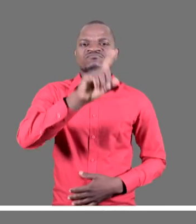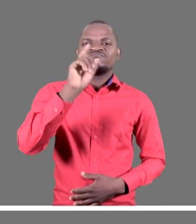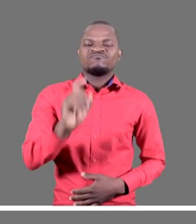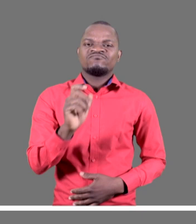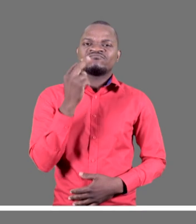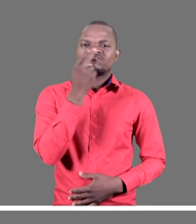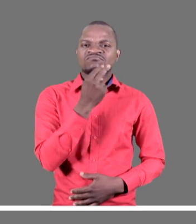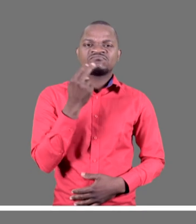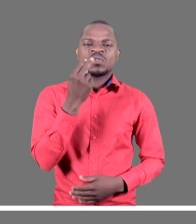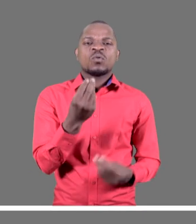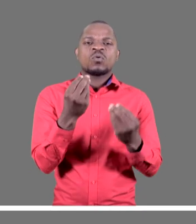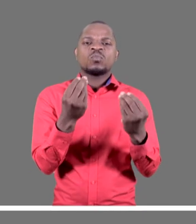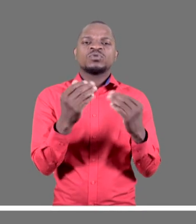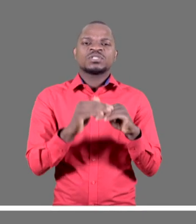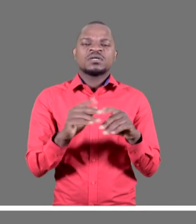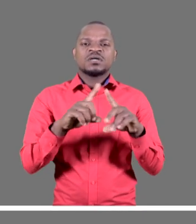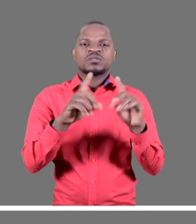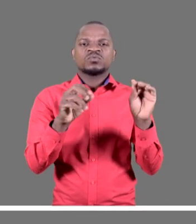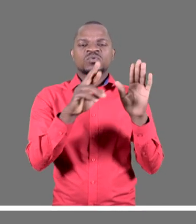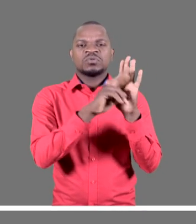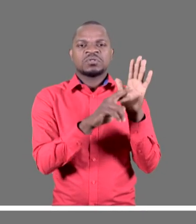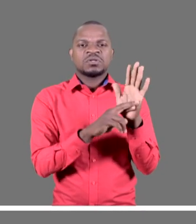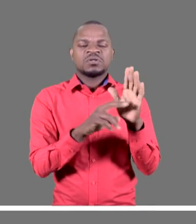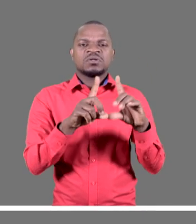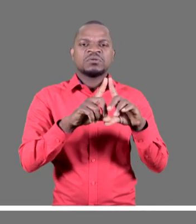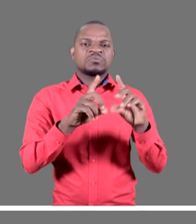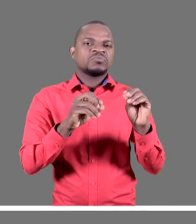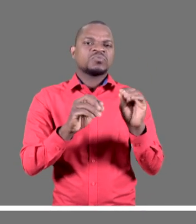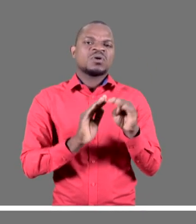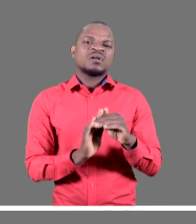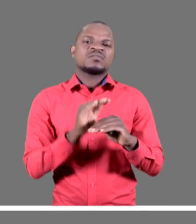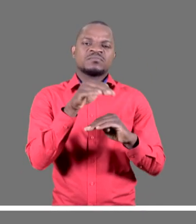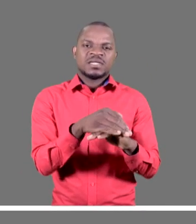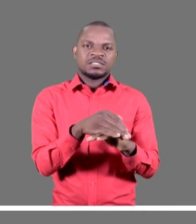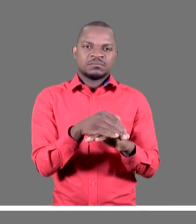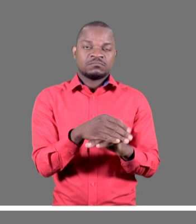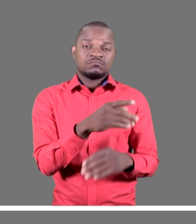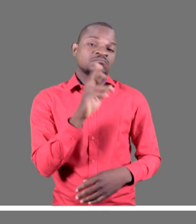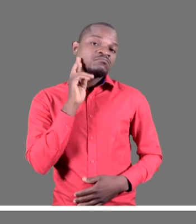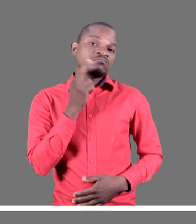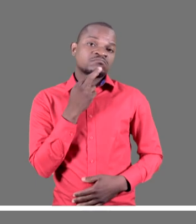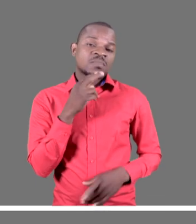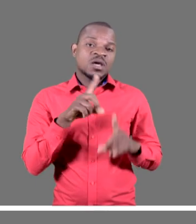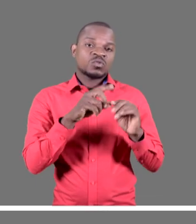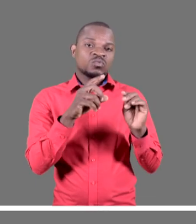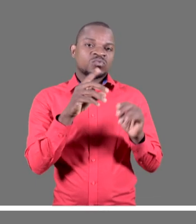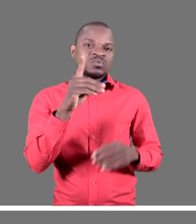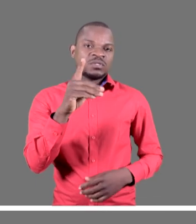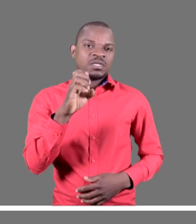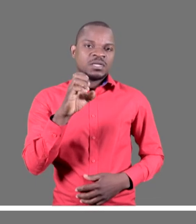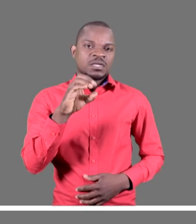decreto 53-2008 em relação à acessibilidade? Dizer que o decreto-lei 53